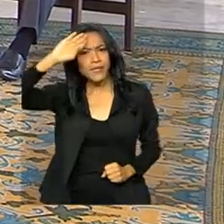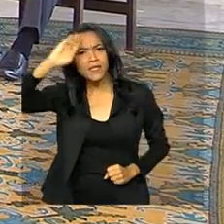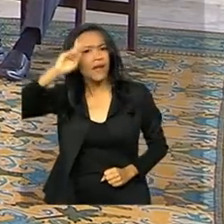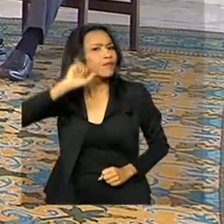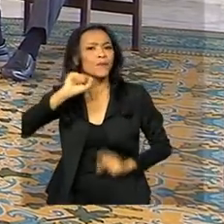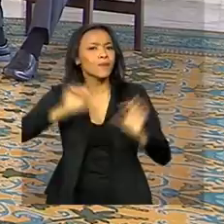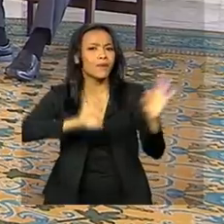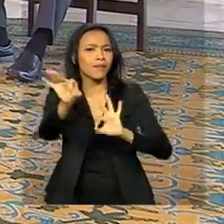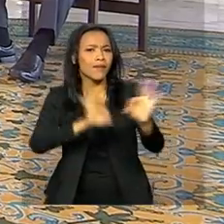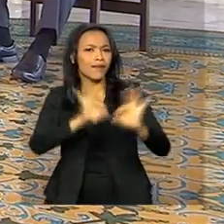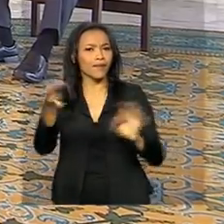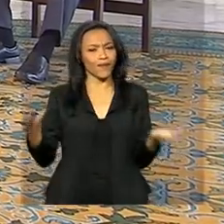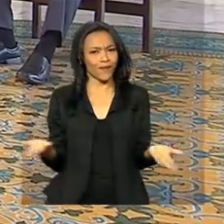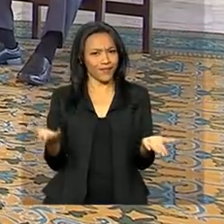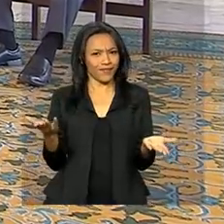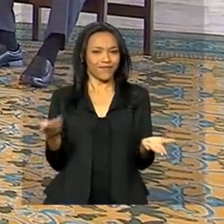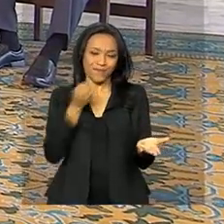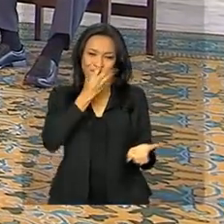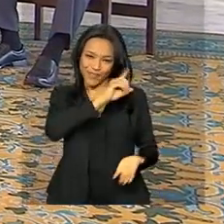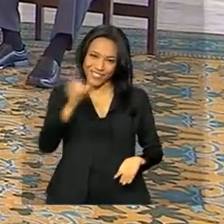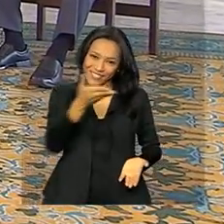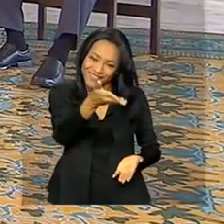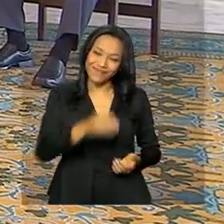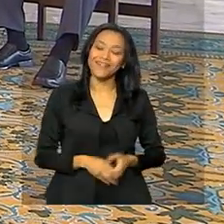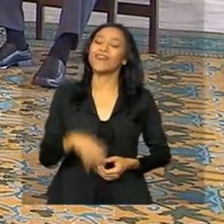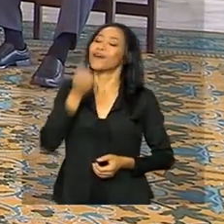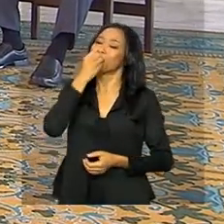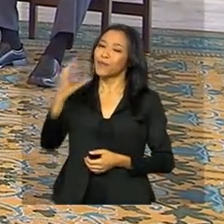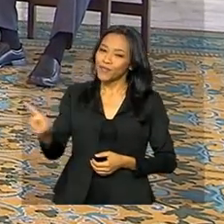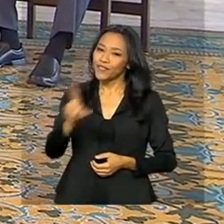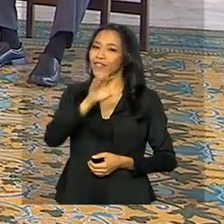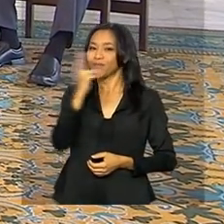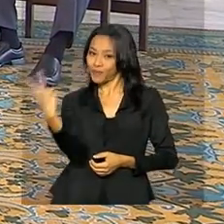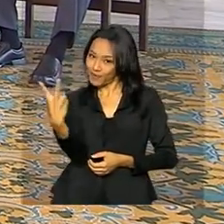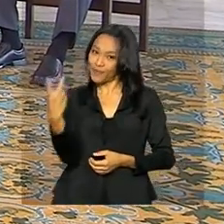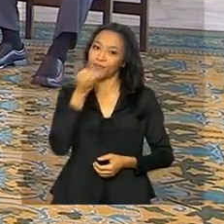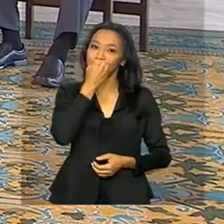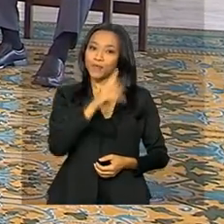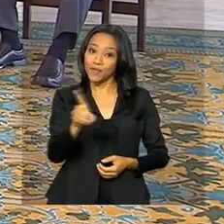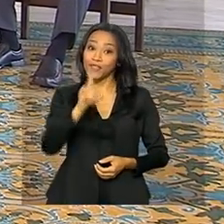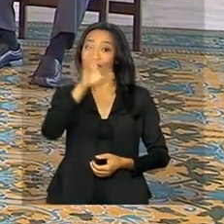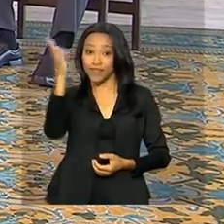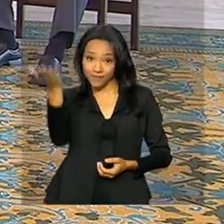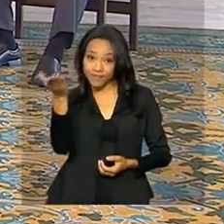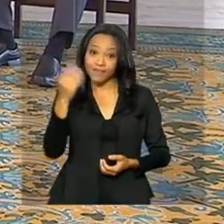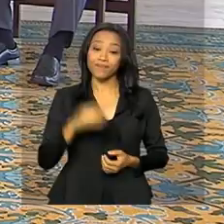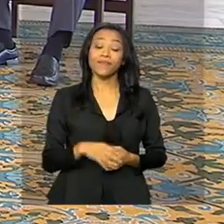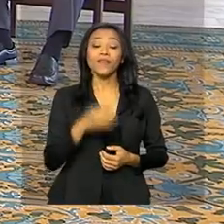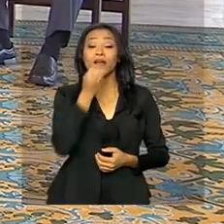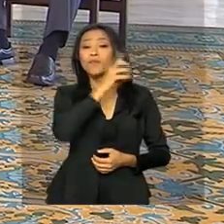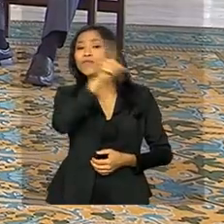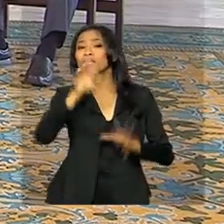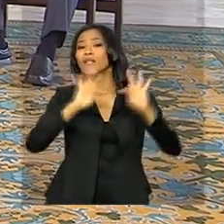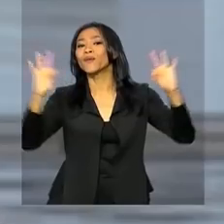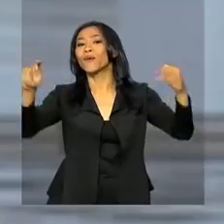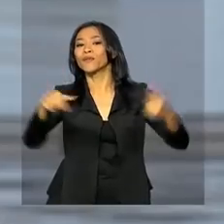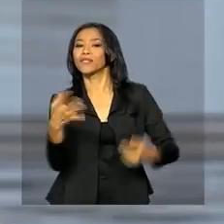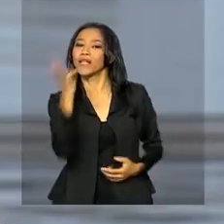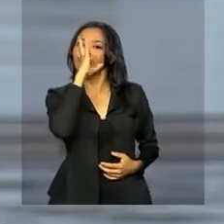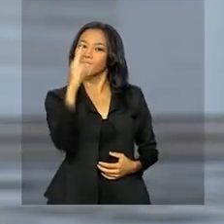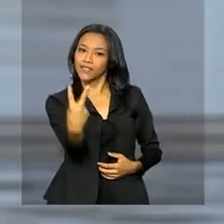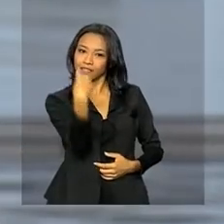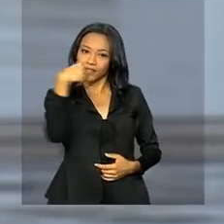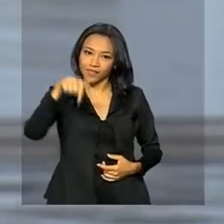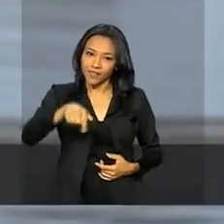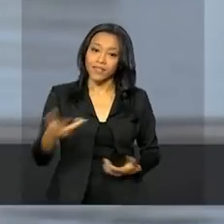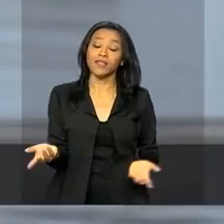para o público neste desfile? Bom dia para o senhor. Bom dia, Roberto. Bom dia, Renata. Bom dia, Thaisa. Bom dia aos amigos de casa. O